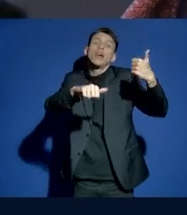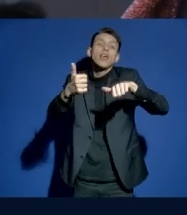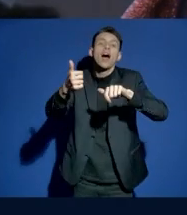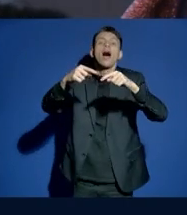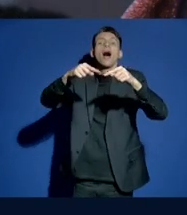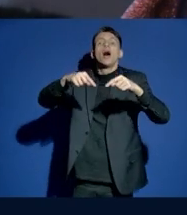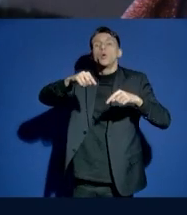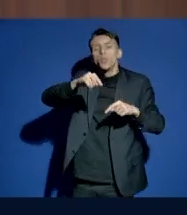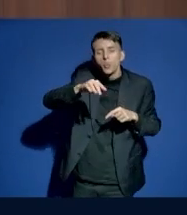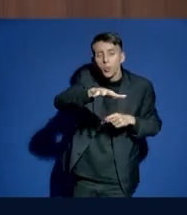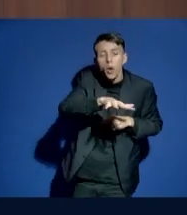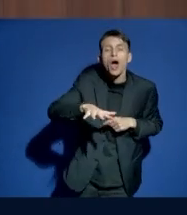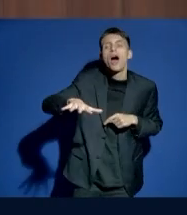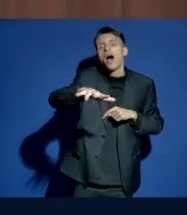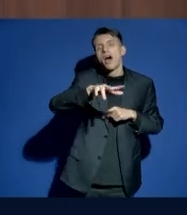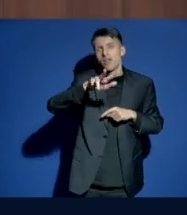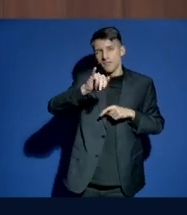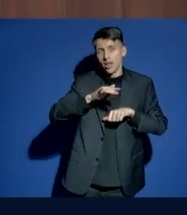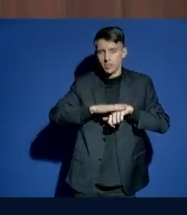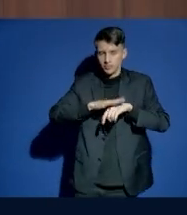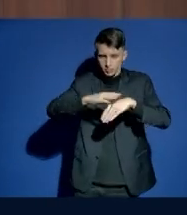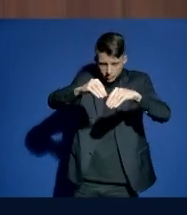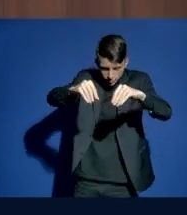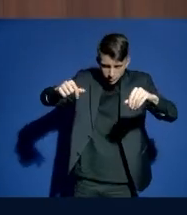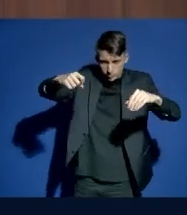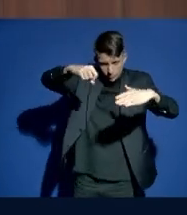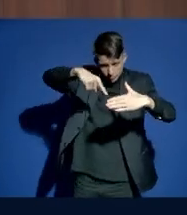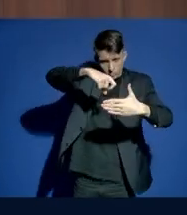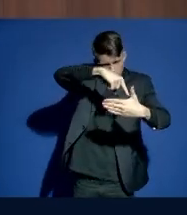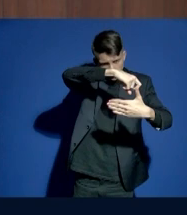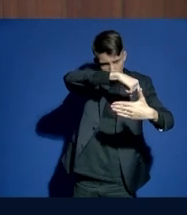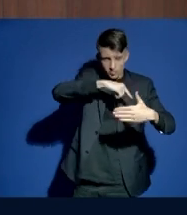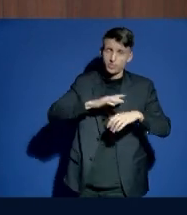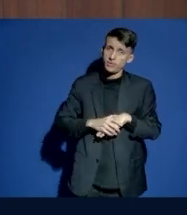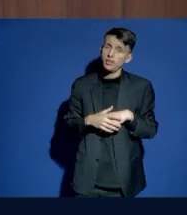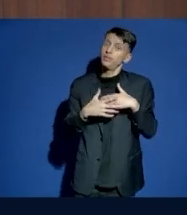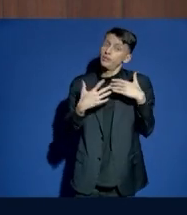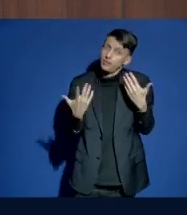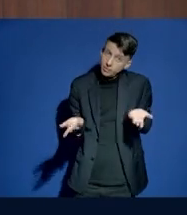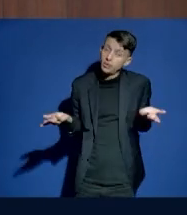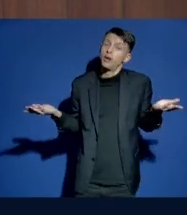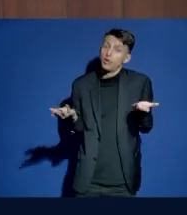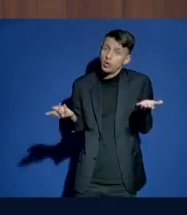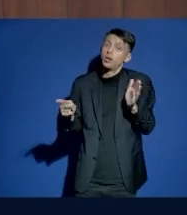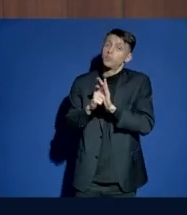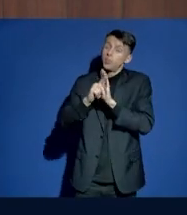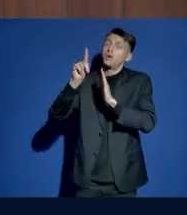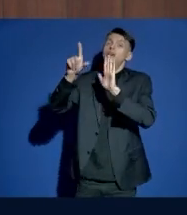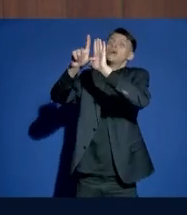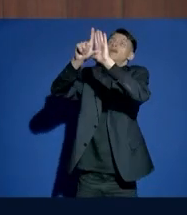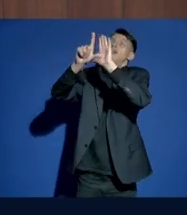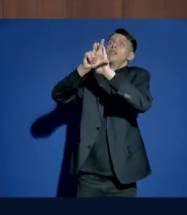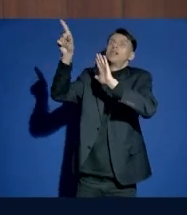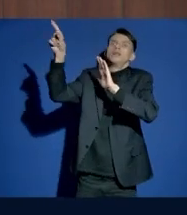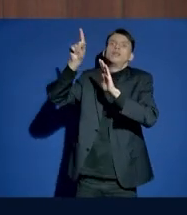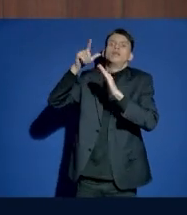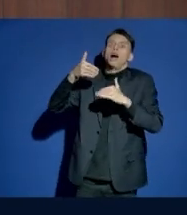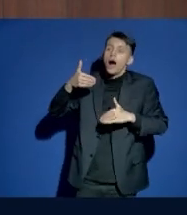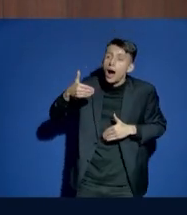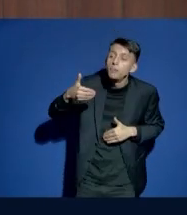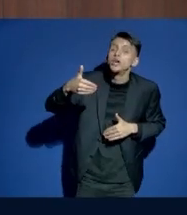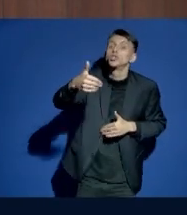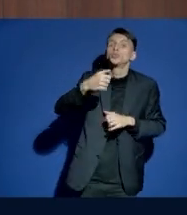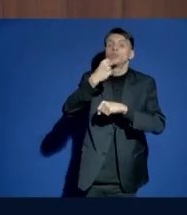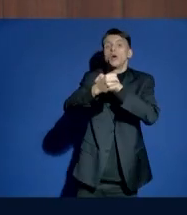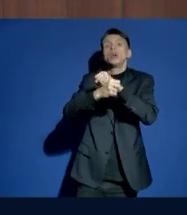preparada para isso a legislação brasileira eles estão agora legislando pelo congresso nacional não a partir